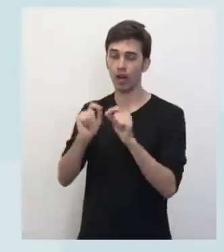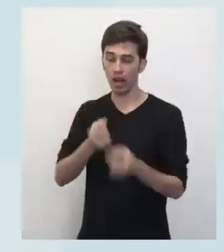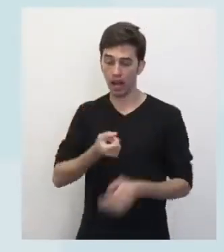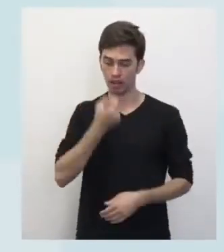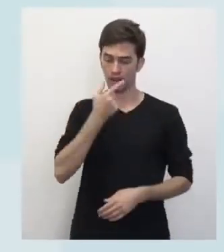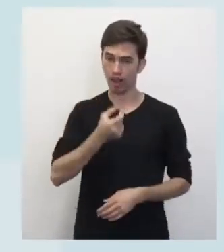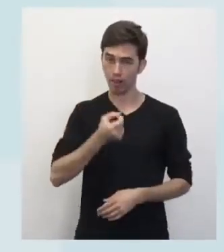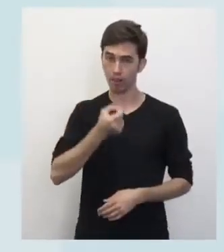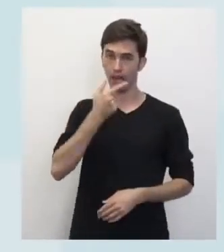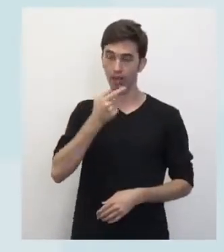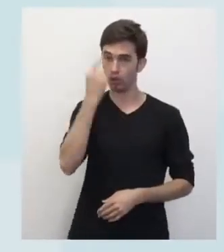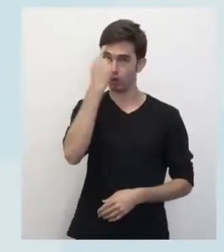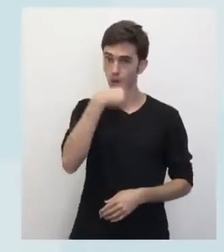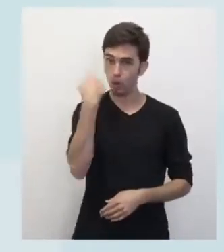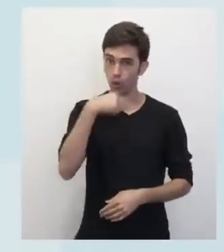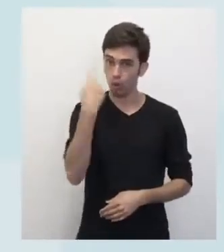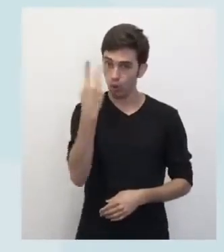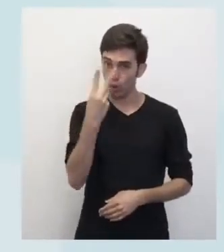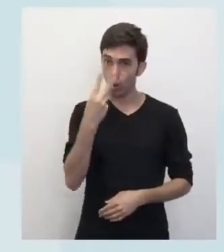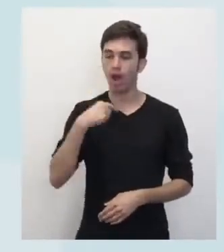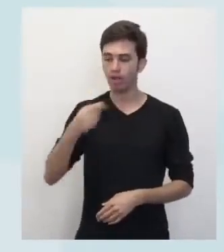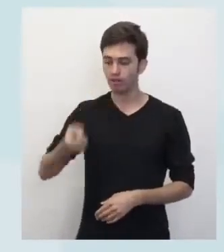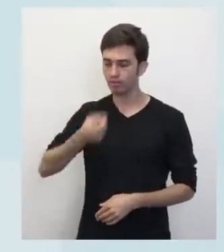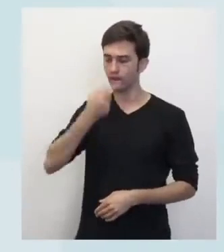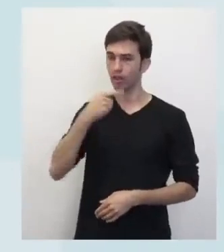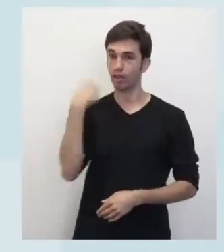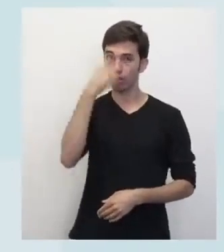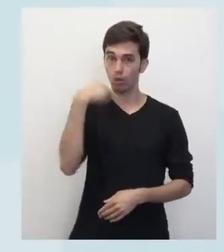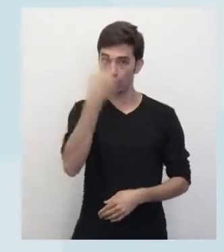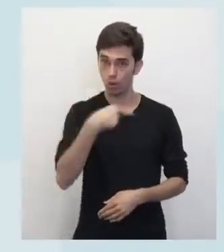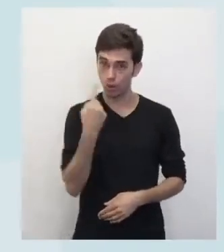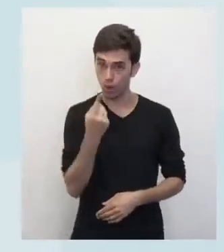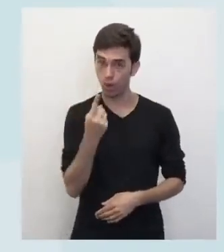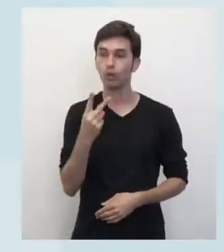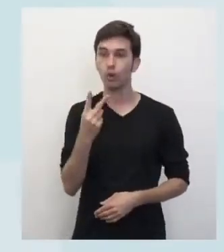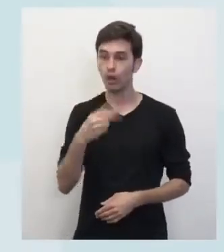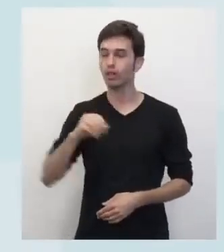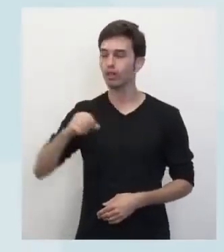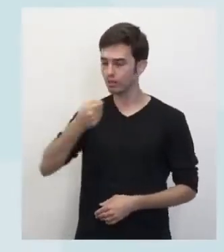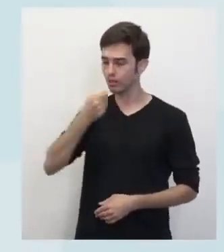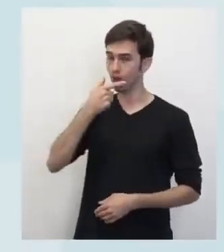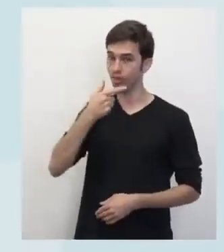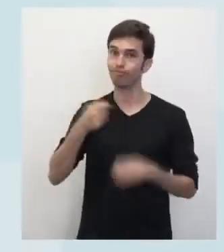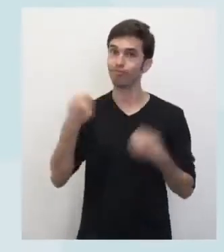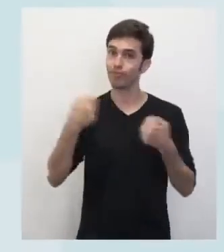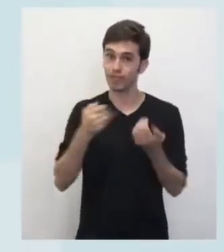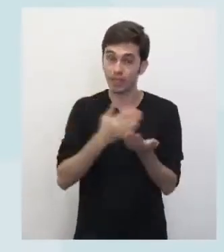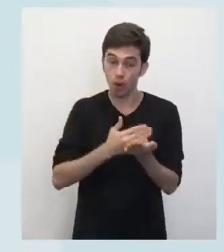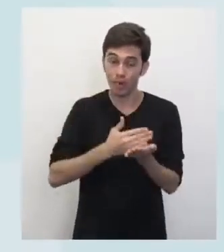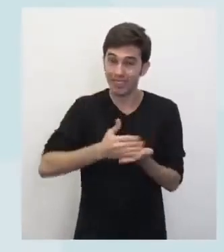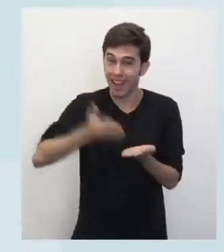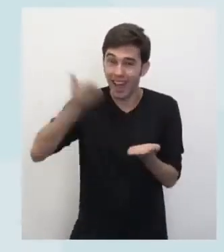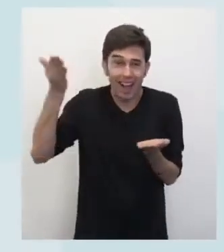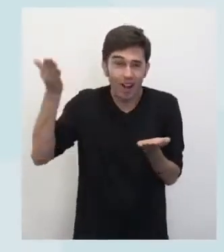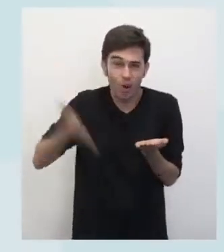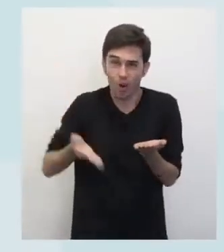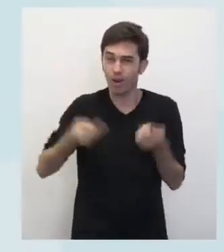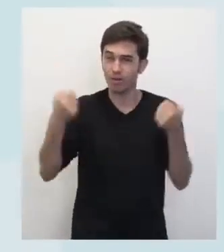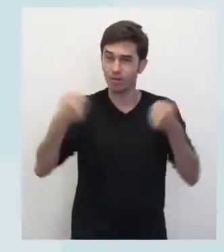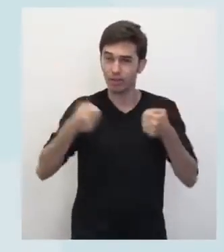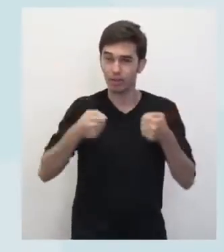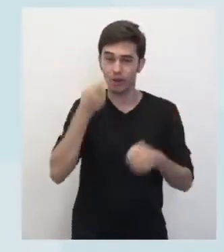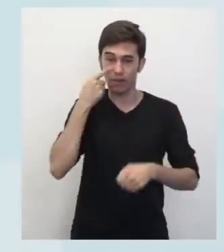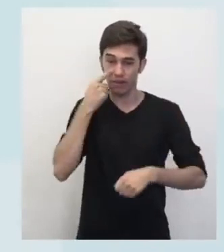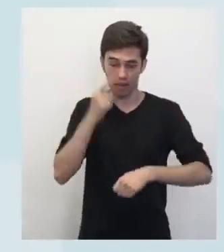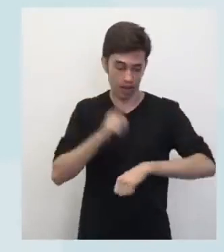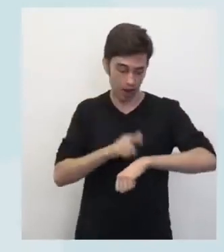2 horas, iniciando, né, no caso, agora. Então ela começou a tomar exatamente agora. Eu vou até olhar